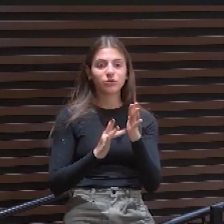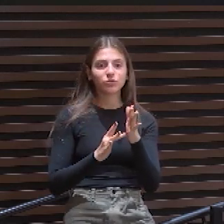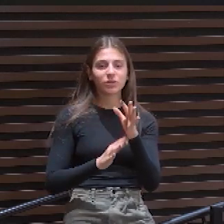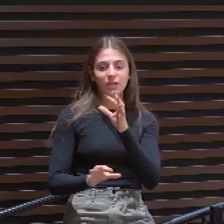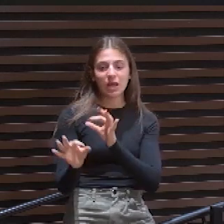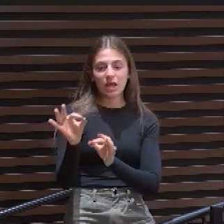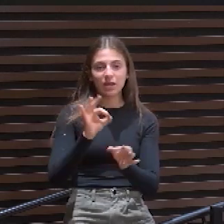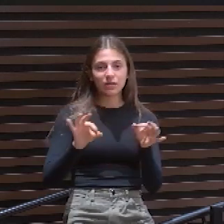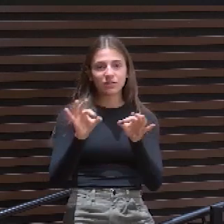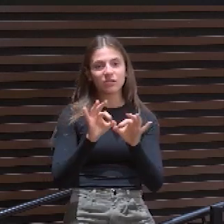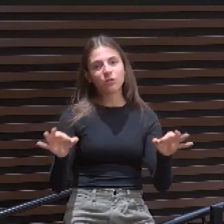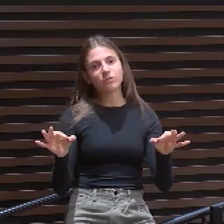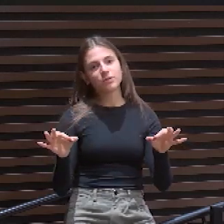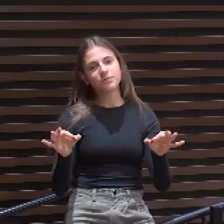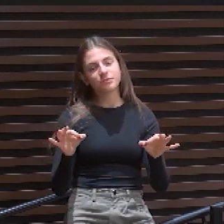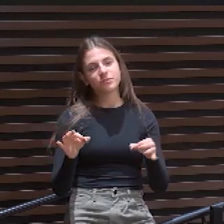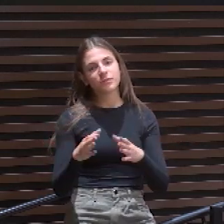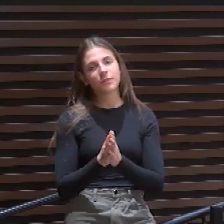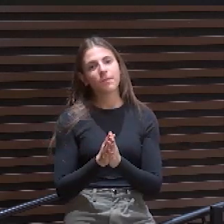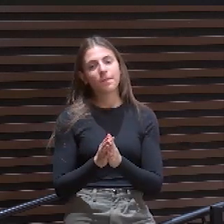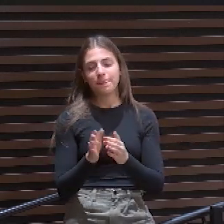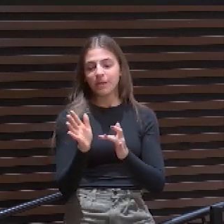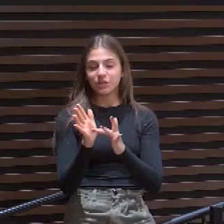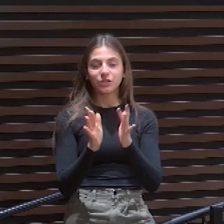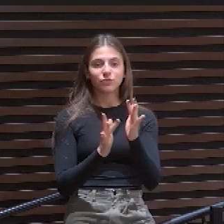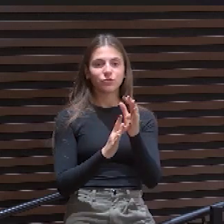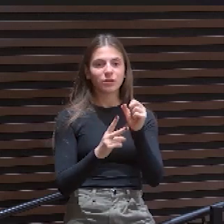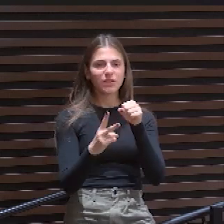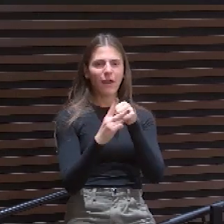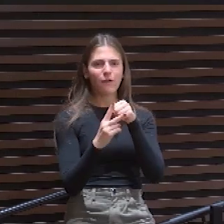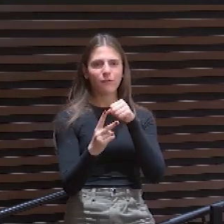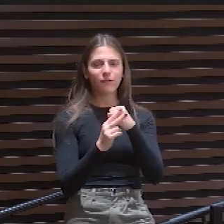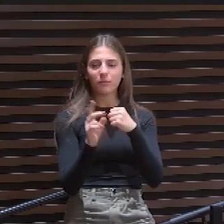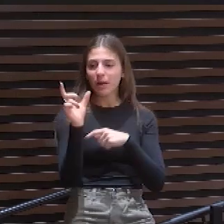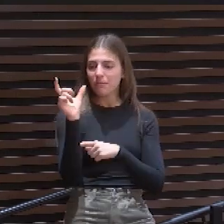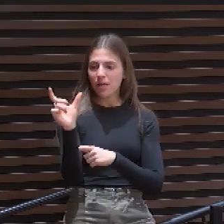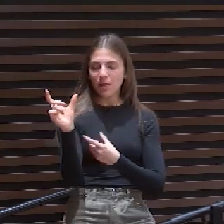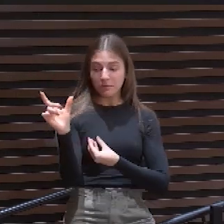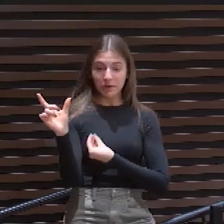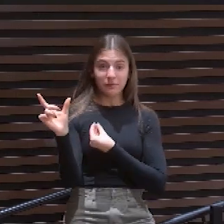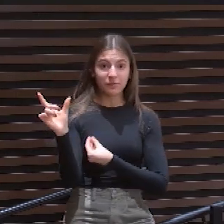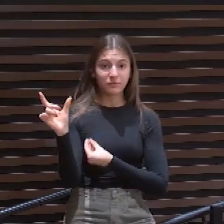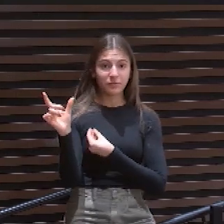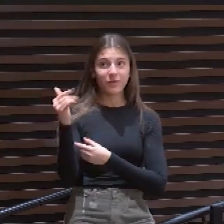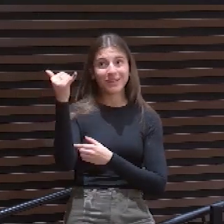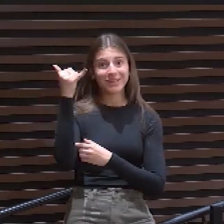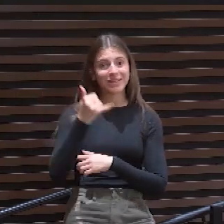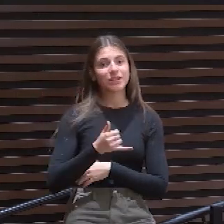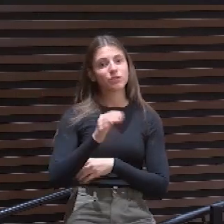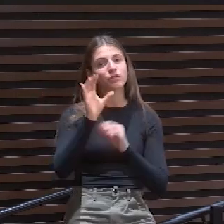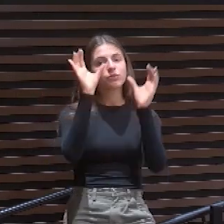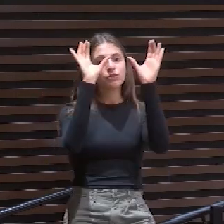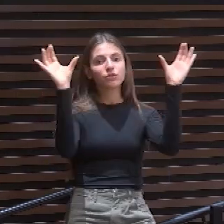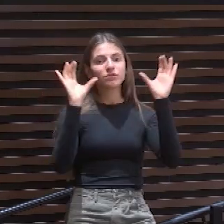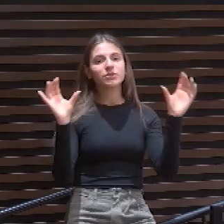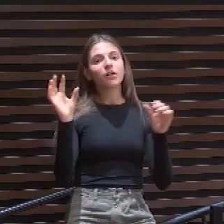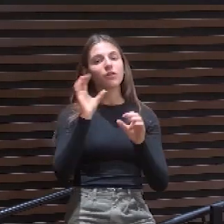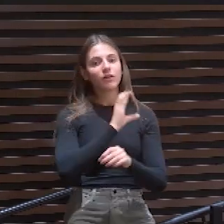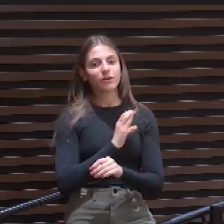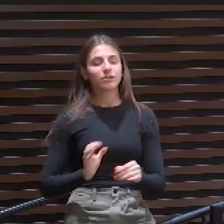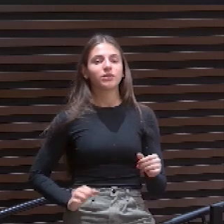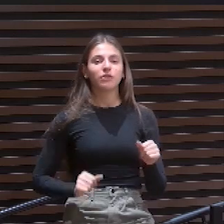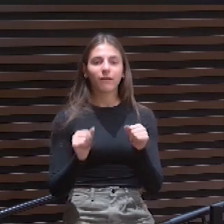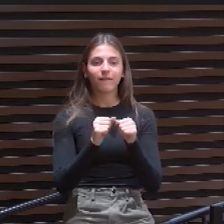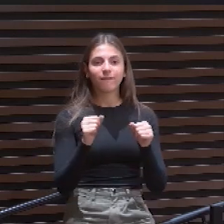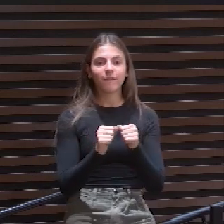Ele é o verbo. Ele é a palavra viva que desceu do céu. Cristo faz nova todas